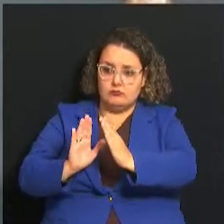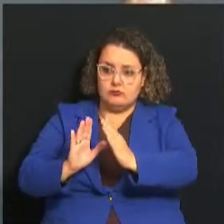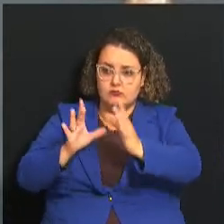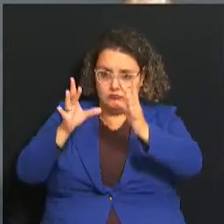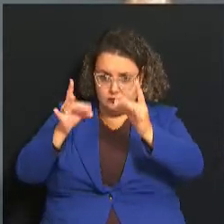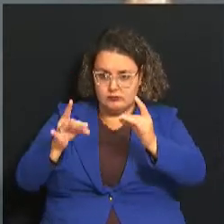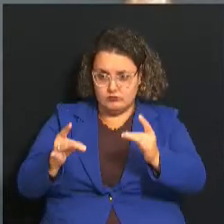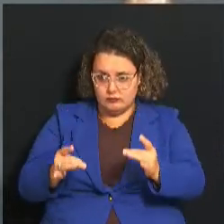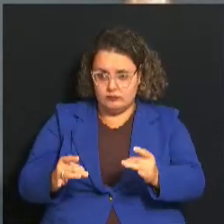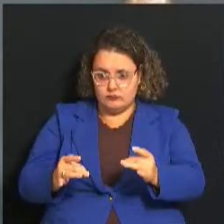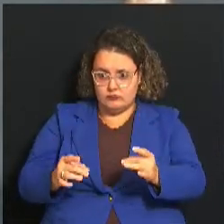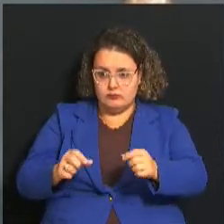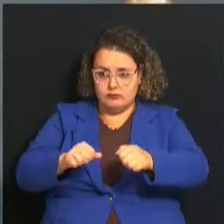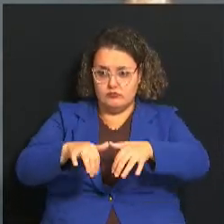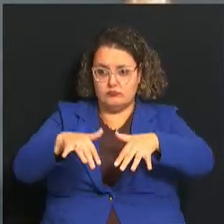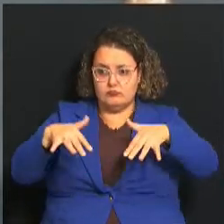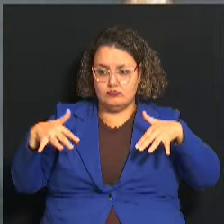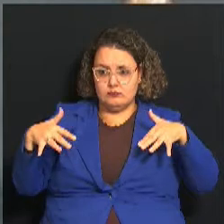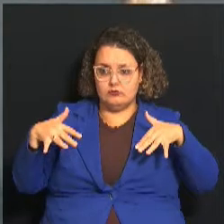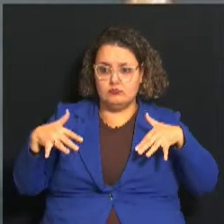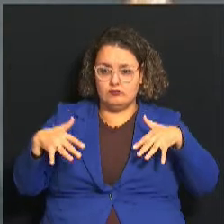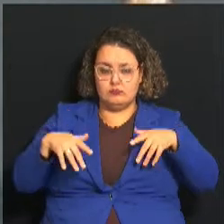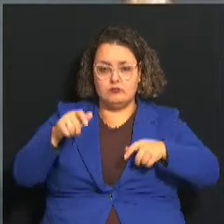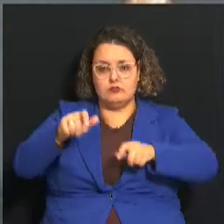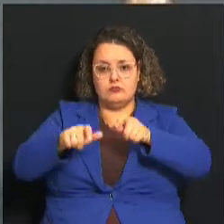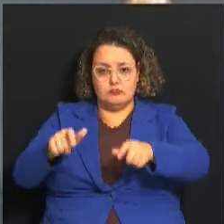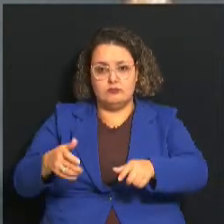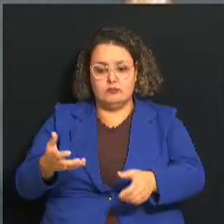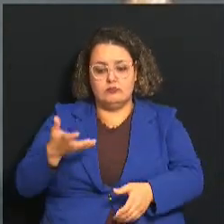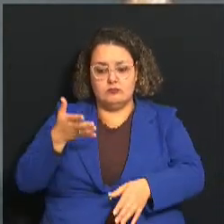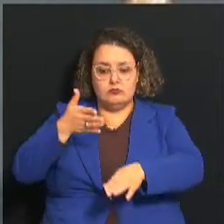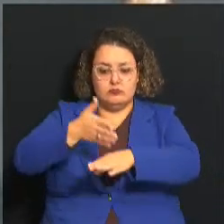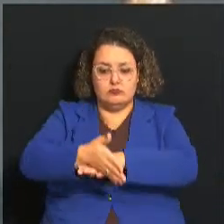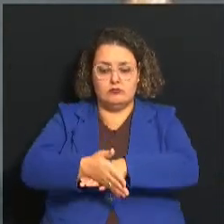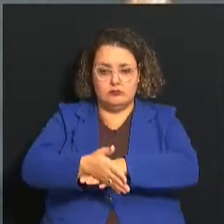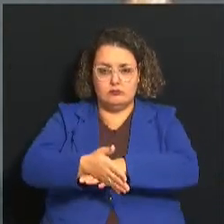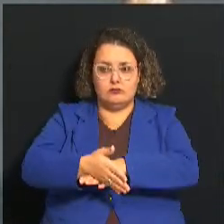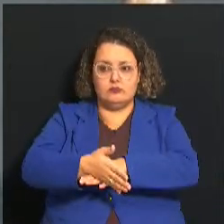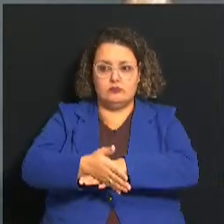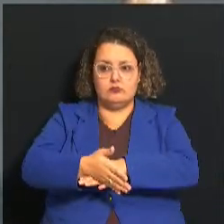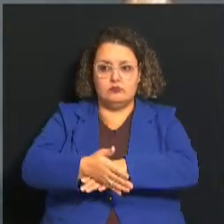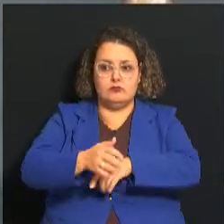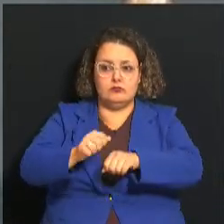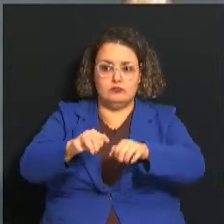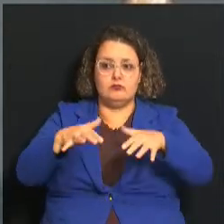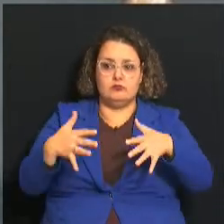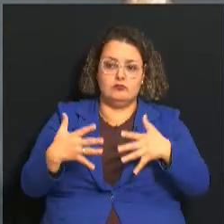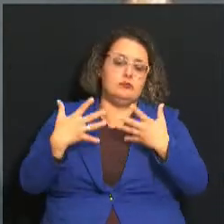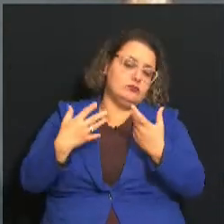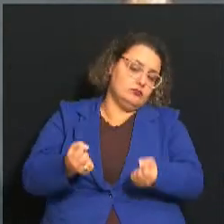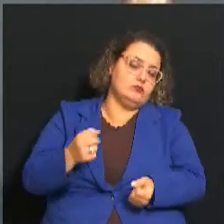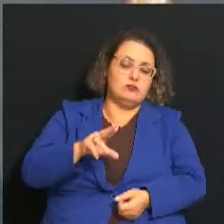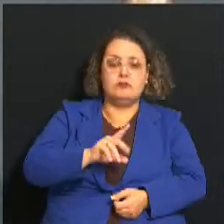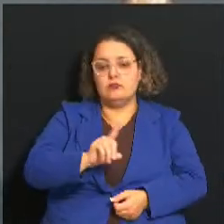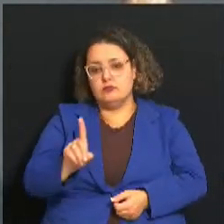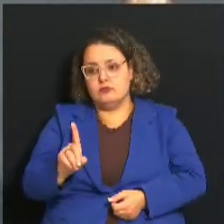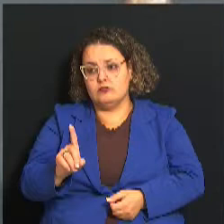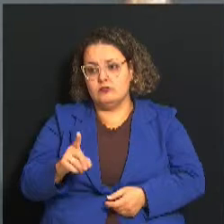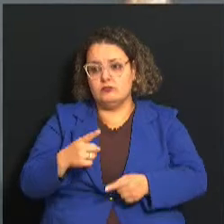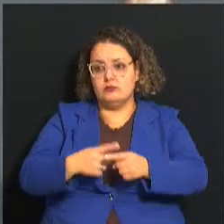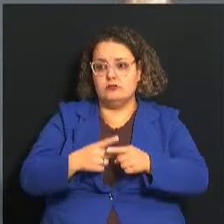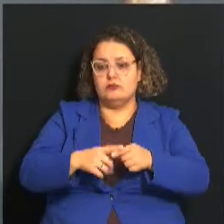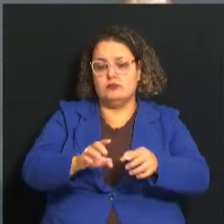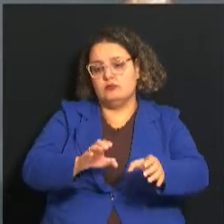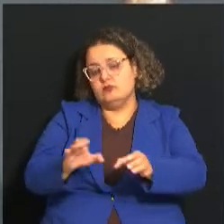do plenário. Então, uma pessoa que quer participar, o plenário vai admitir ou não, porque o coordenador